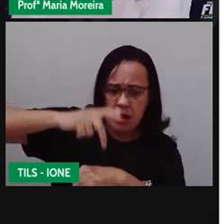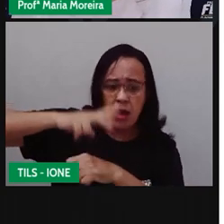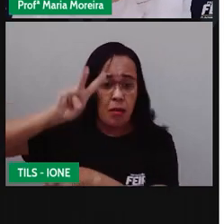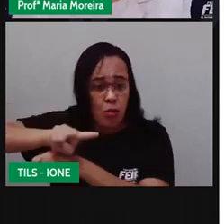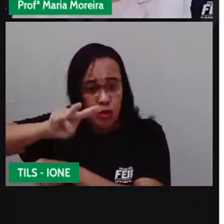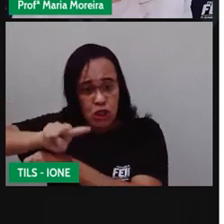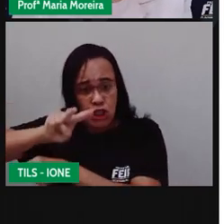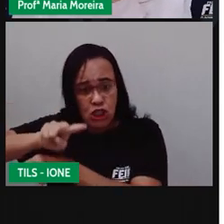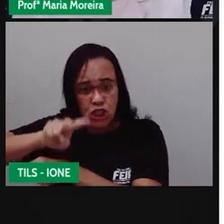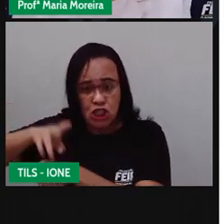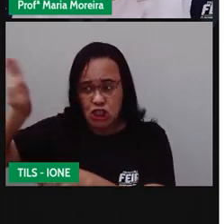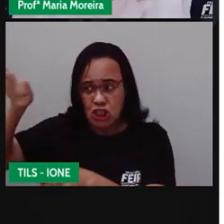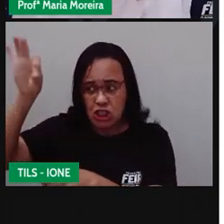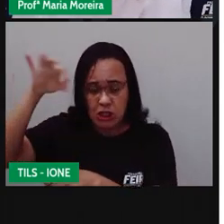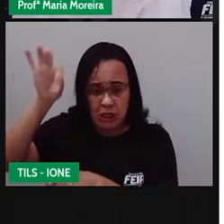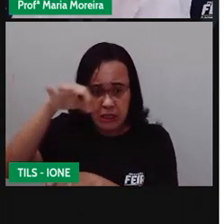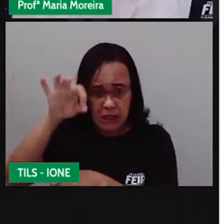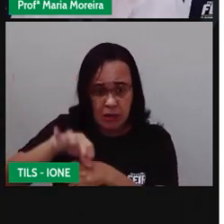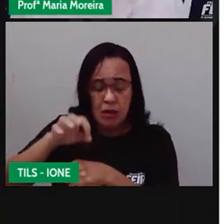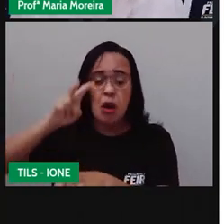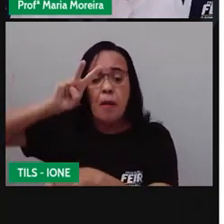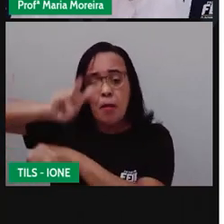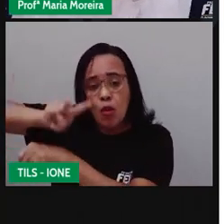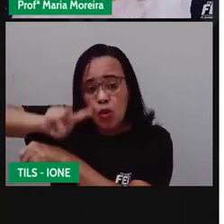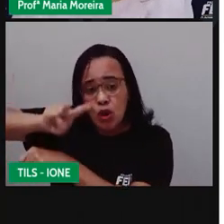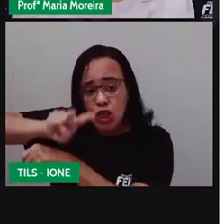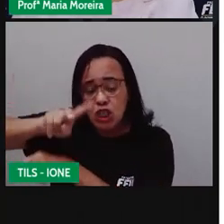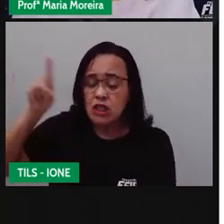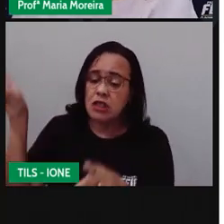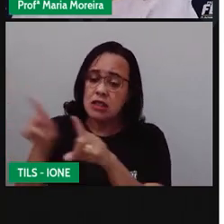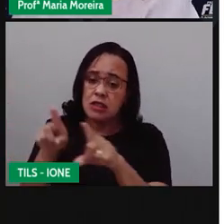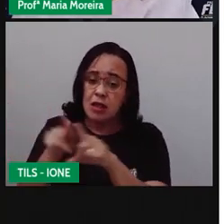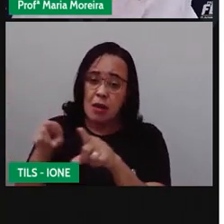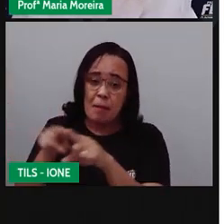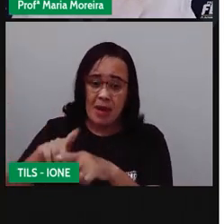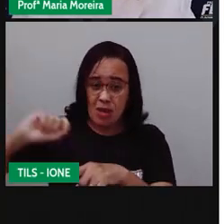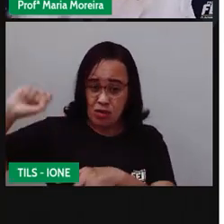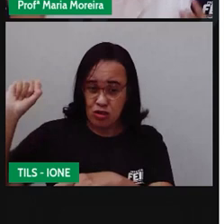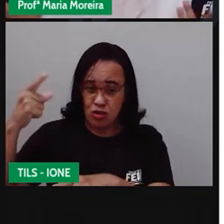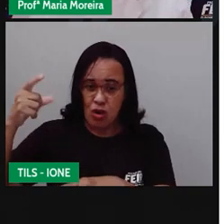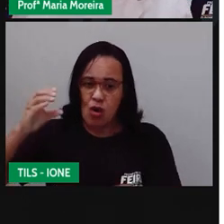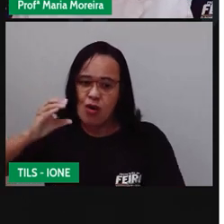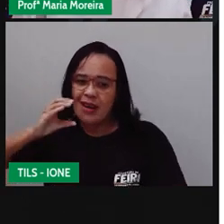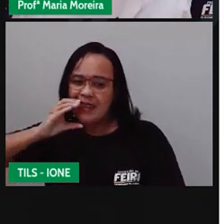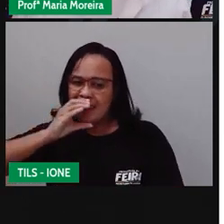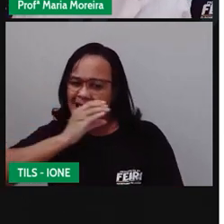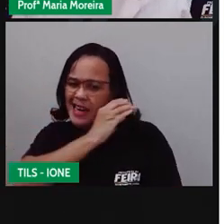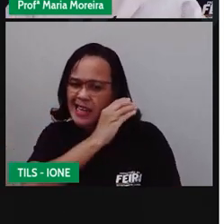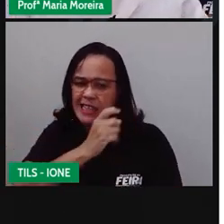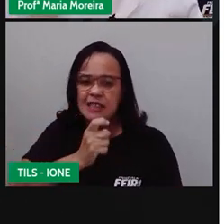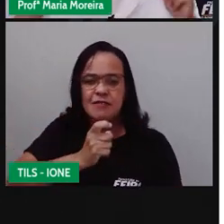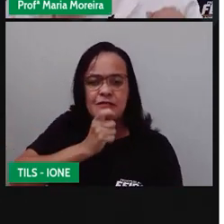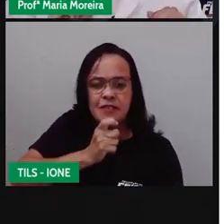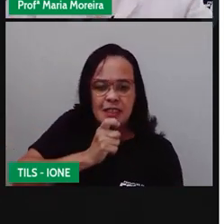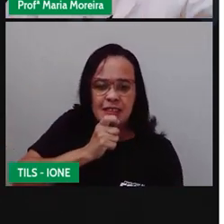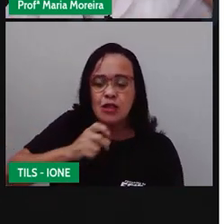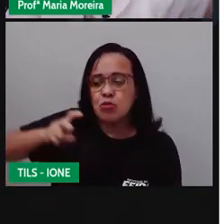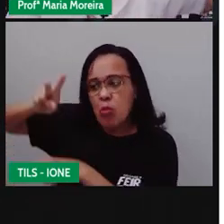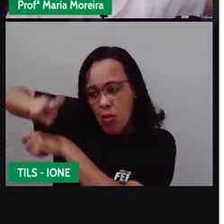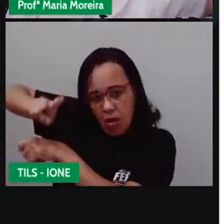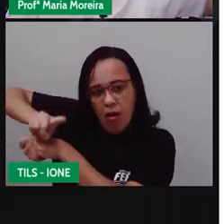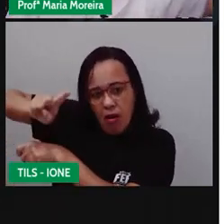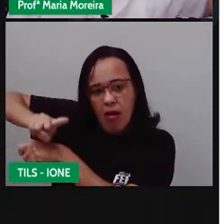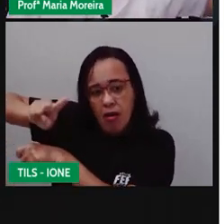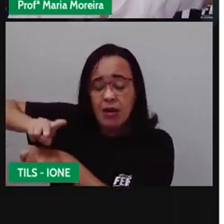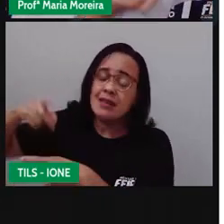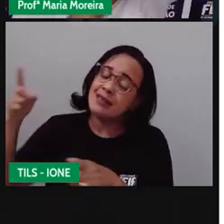do quê? Da temperatura do solo, seja ela quente ou fria, porque obviamente a gente sabe, a gente estudou, lembra quando a gente falou